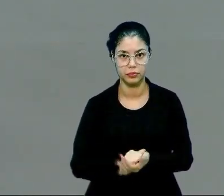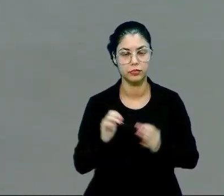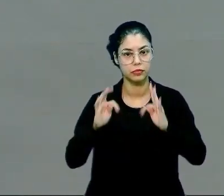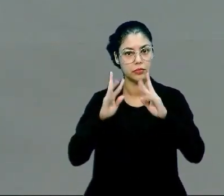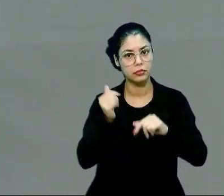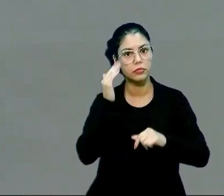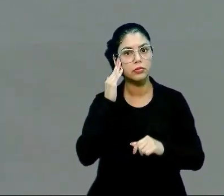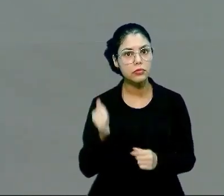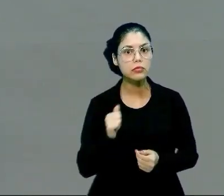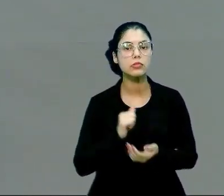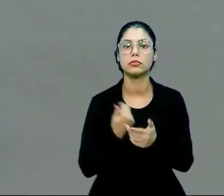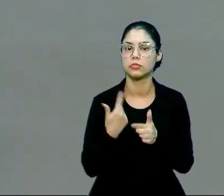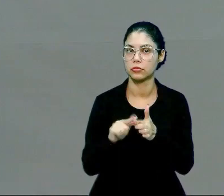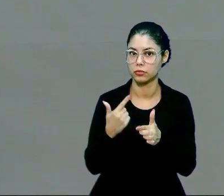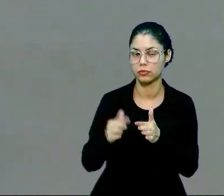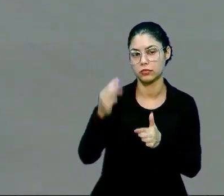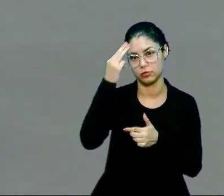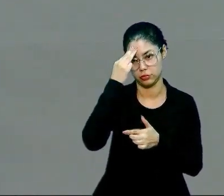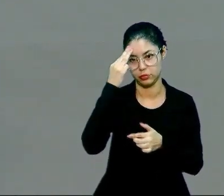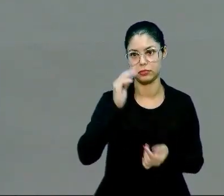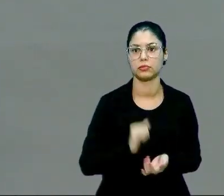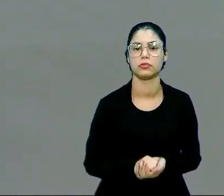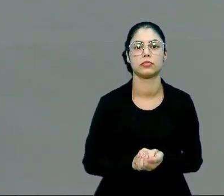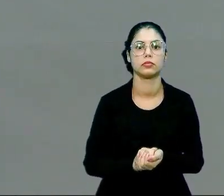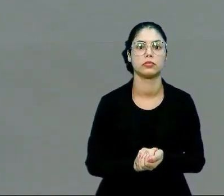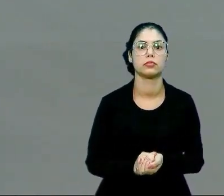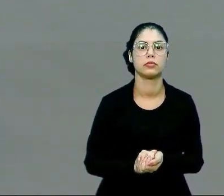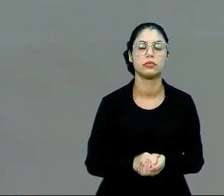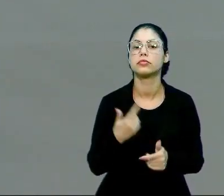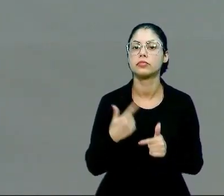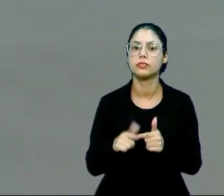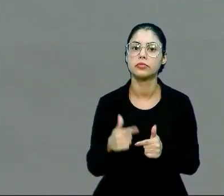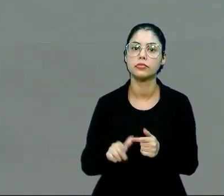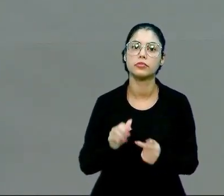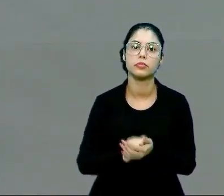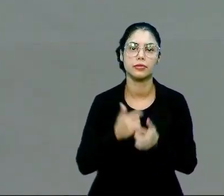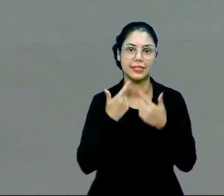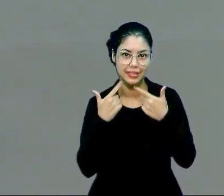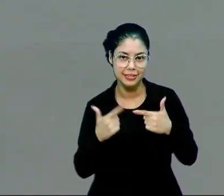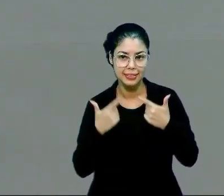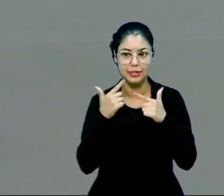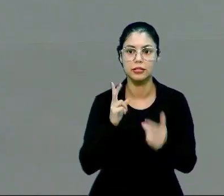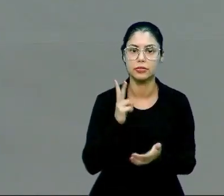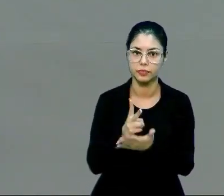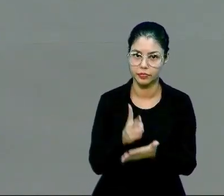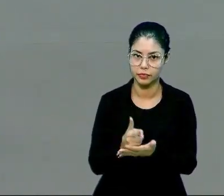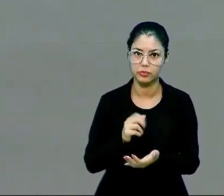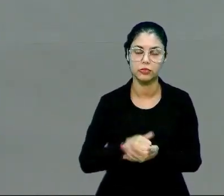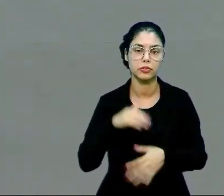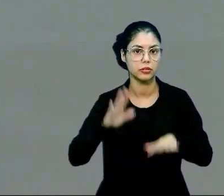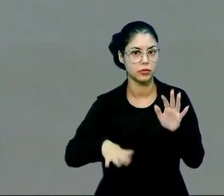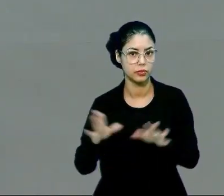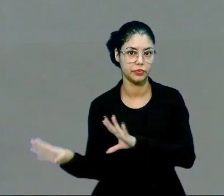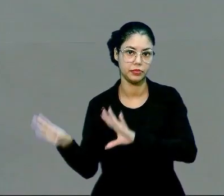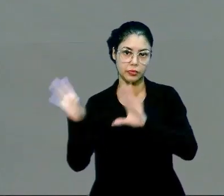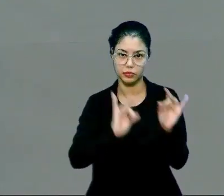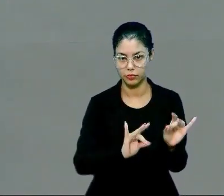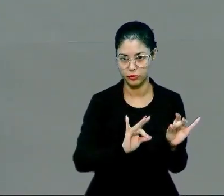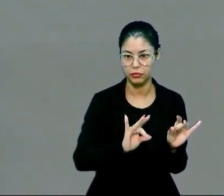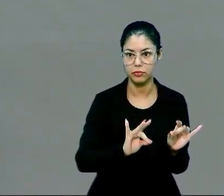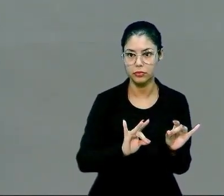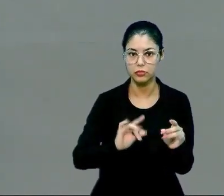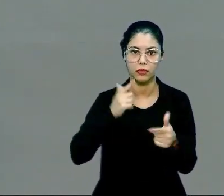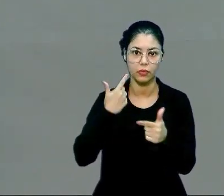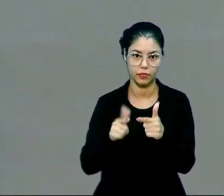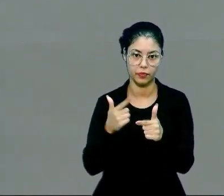todos sabem que ele tem problemas mentais, o Coringa, ele tem problemas de riso, ele ri o tempo todo, e aí ele trouxe